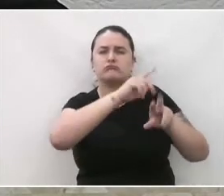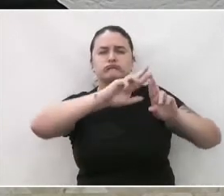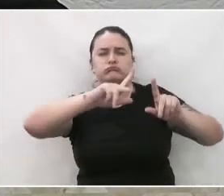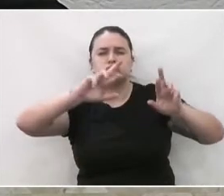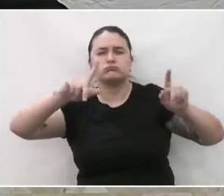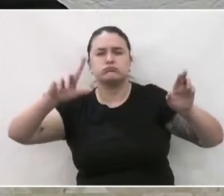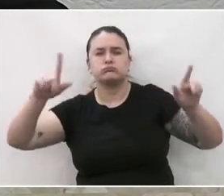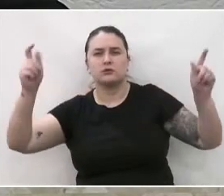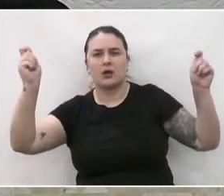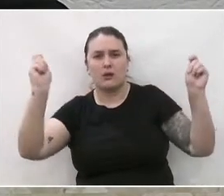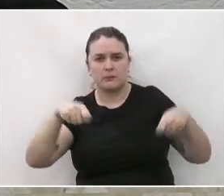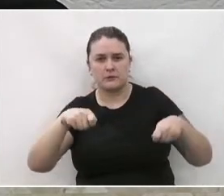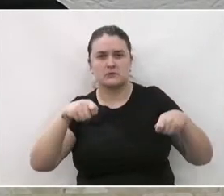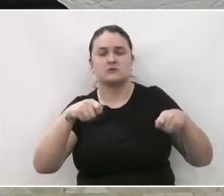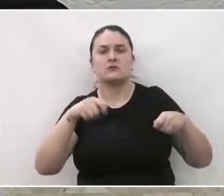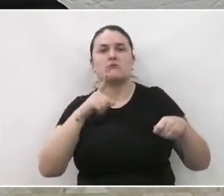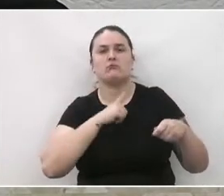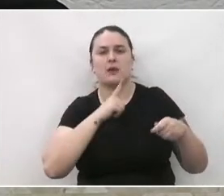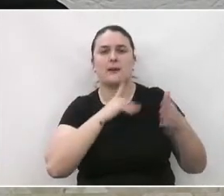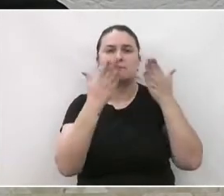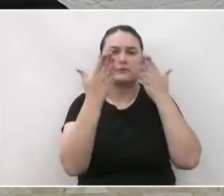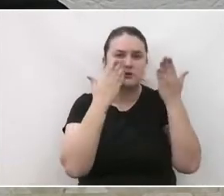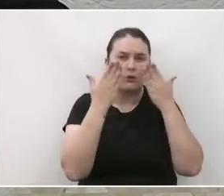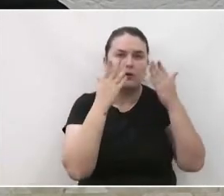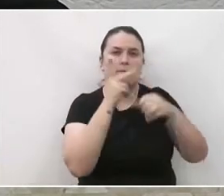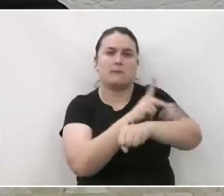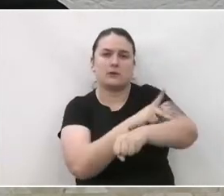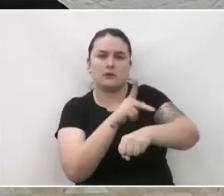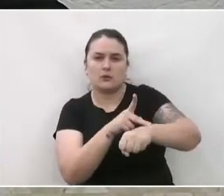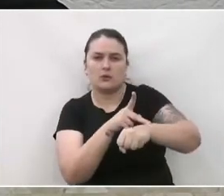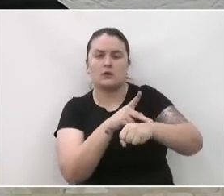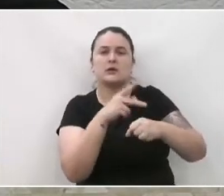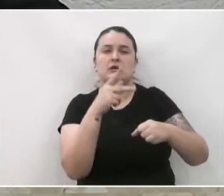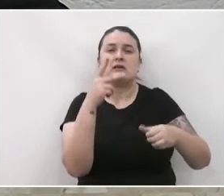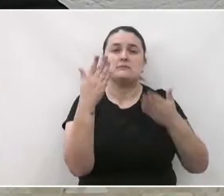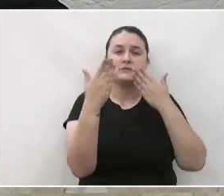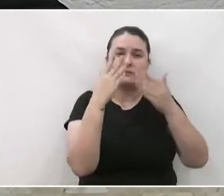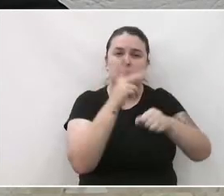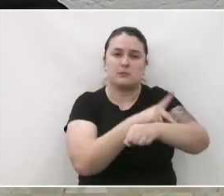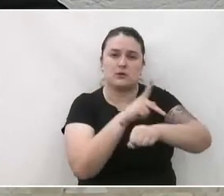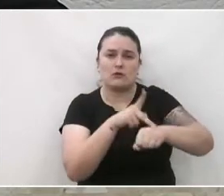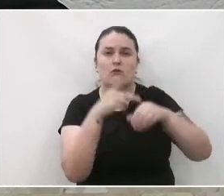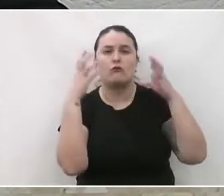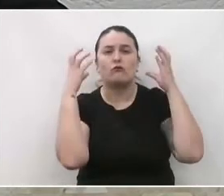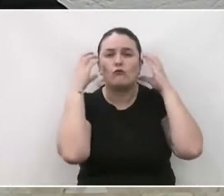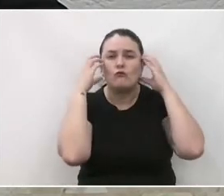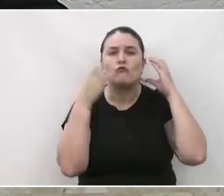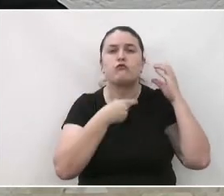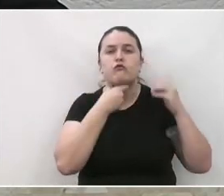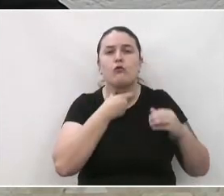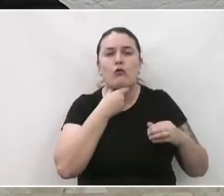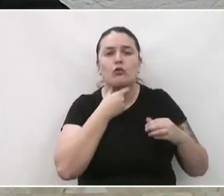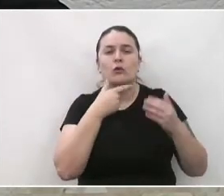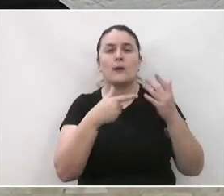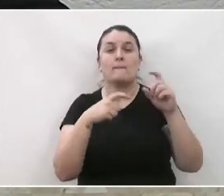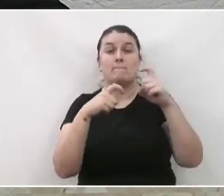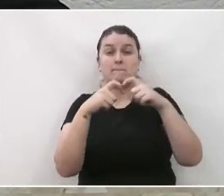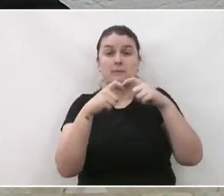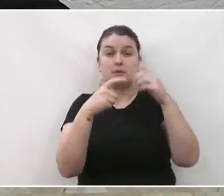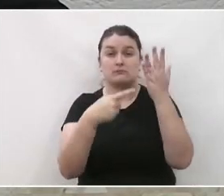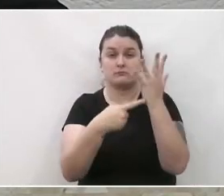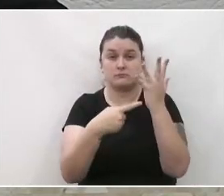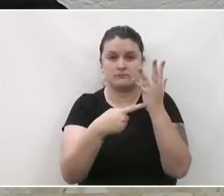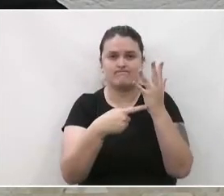capacitada com psicólogos, pedagogos, psicopedagogos, fonoaudiólogos e neuropediatras, a fim